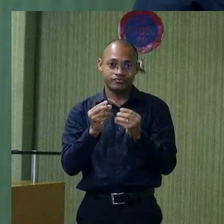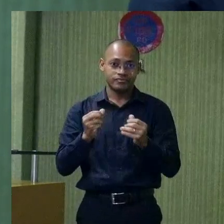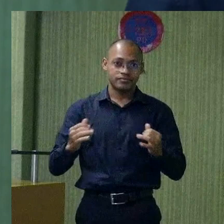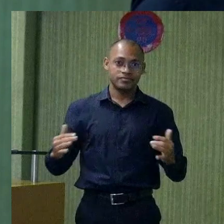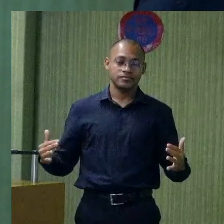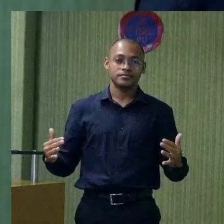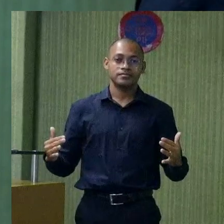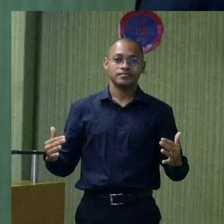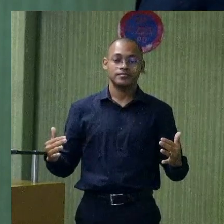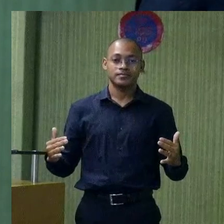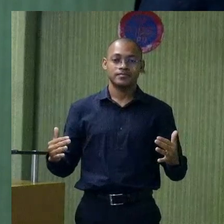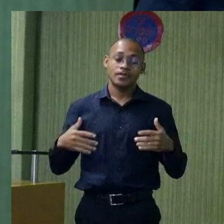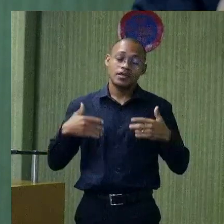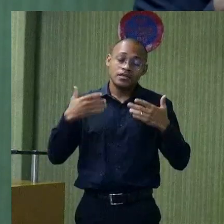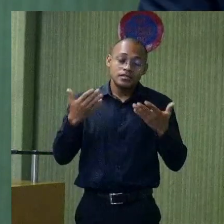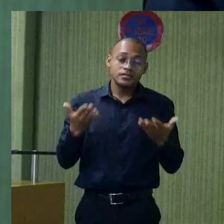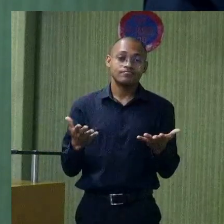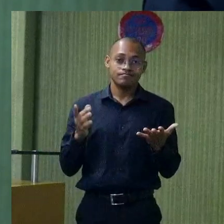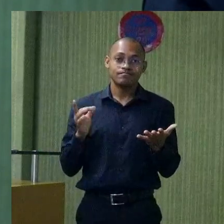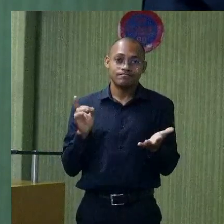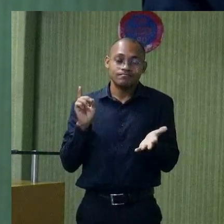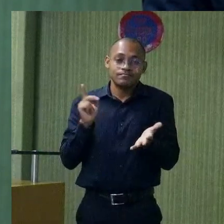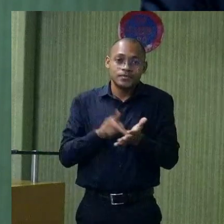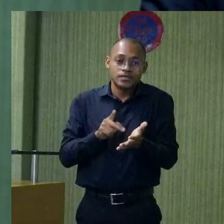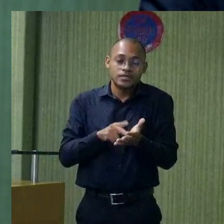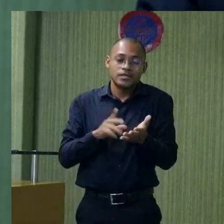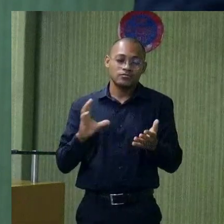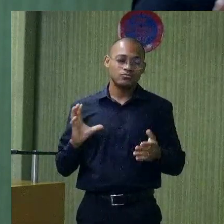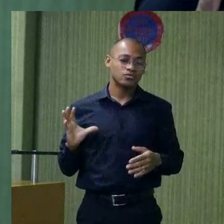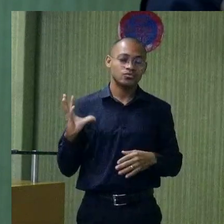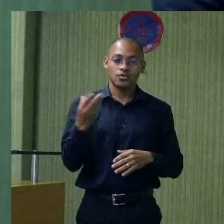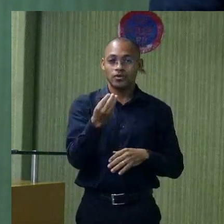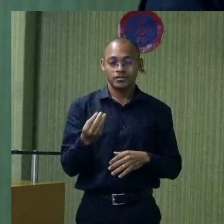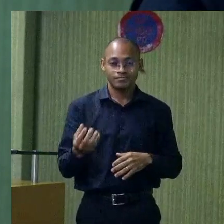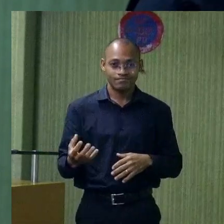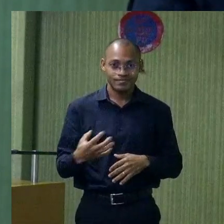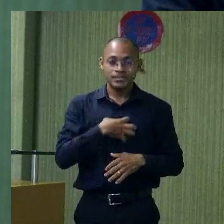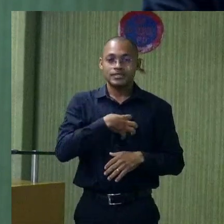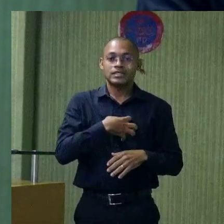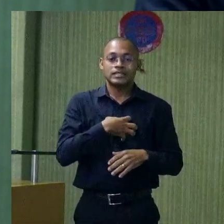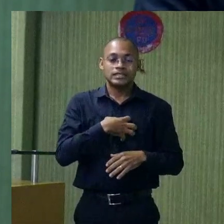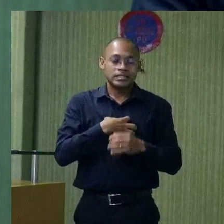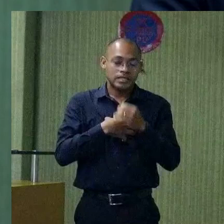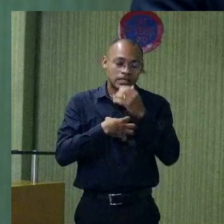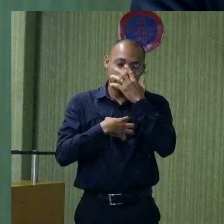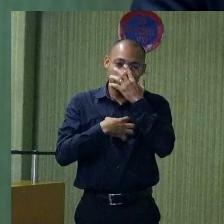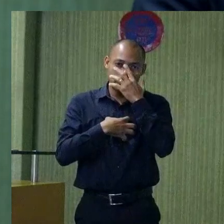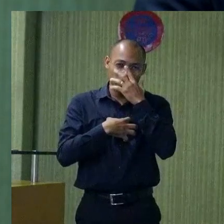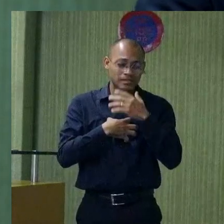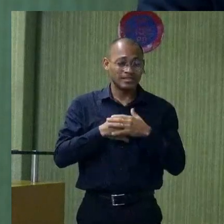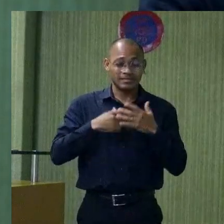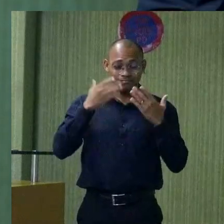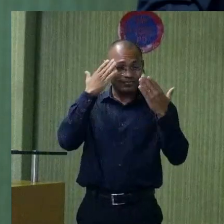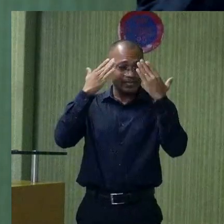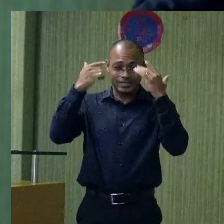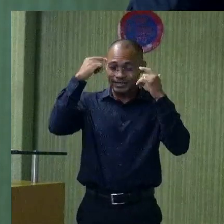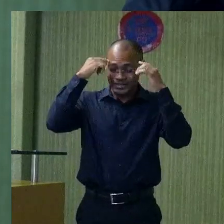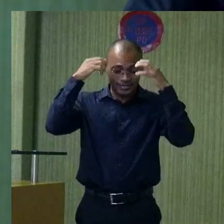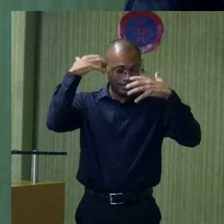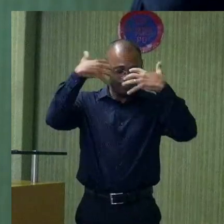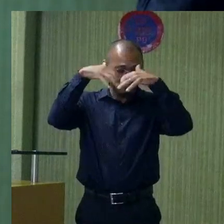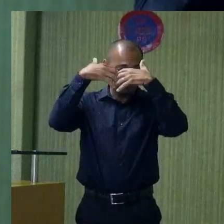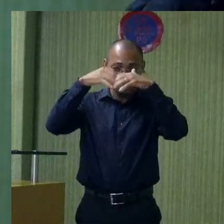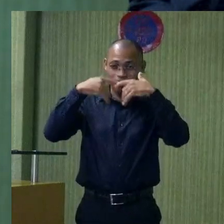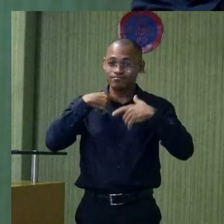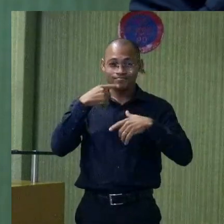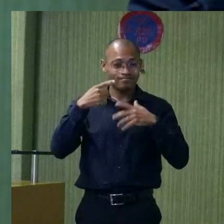né então isso sim isso impactou a nossa vida a nossa saúde mental sem os sistemas